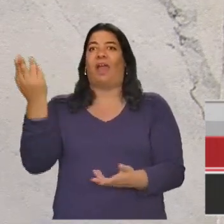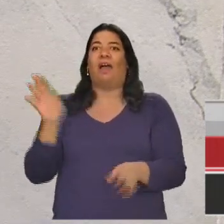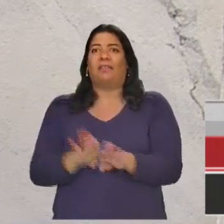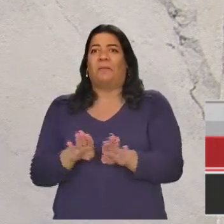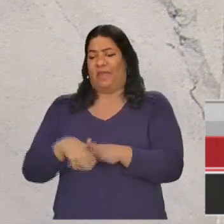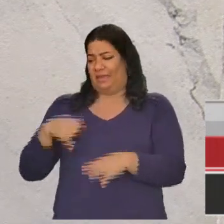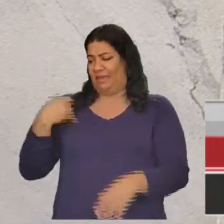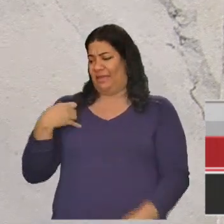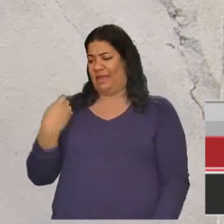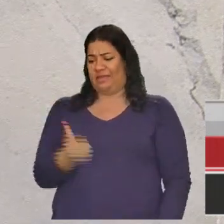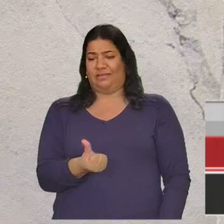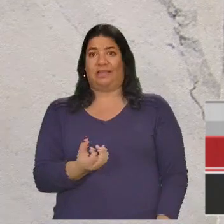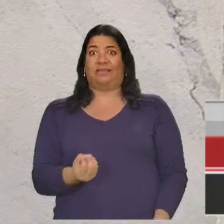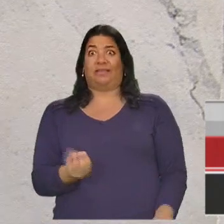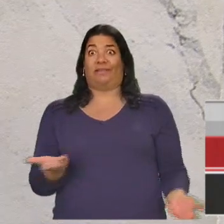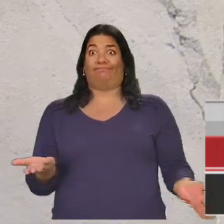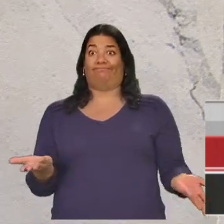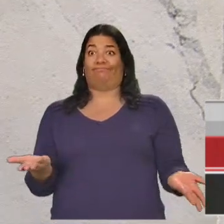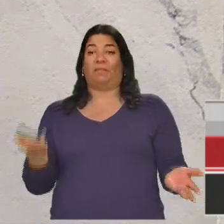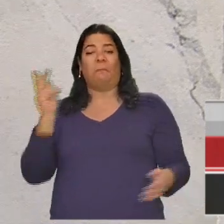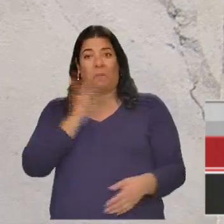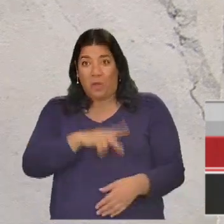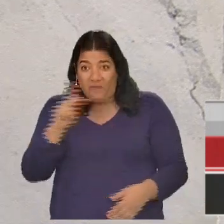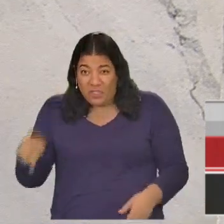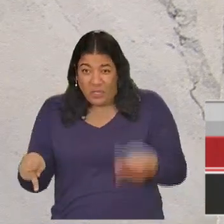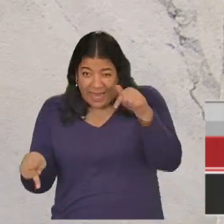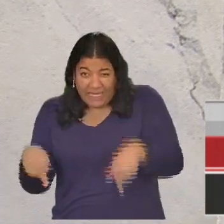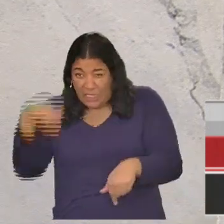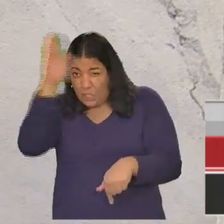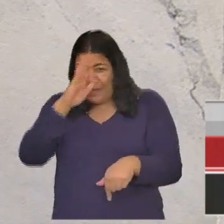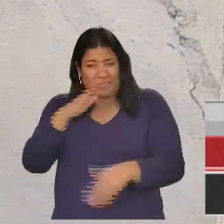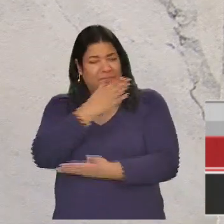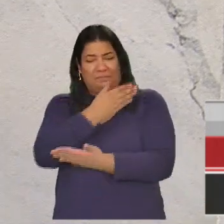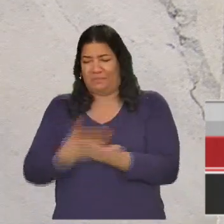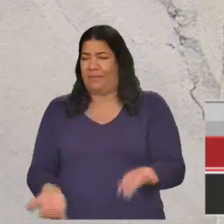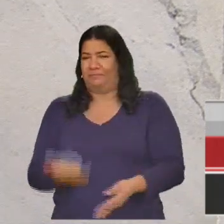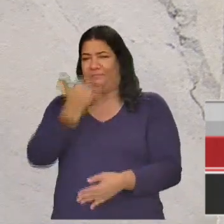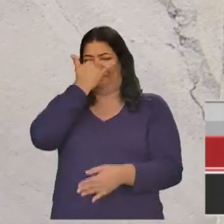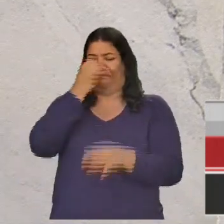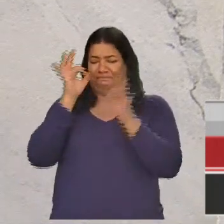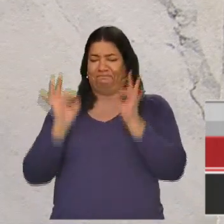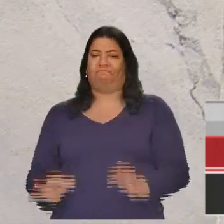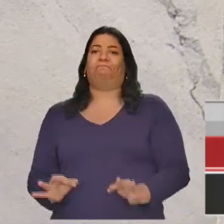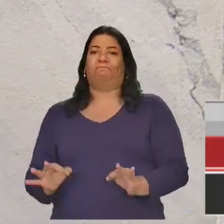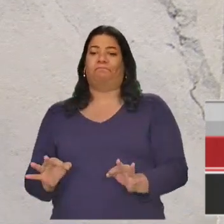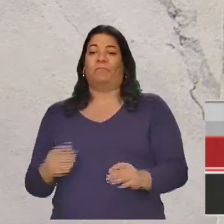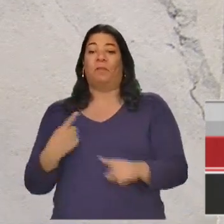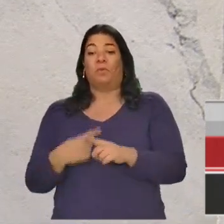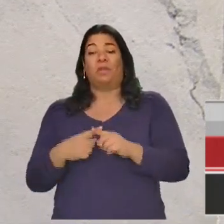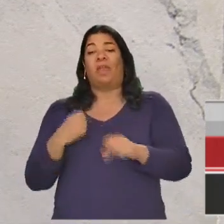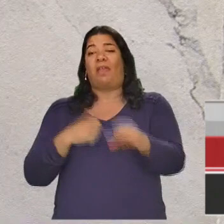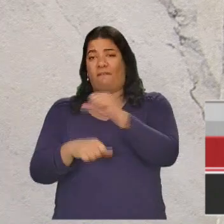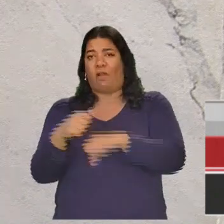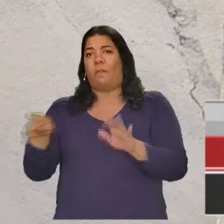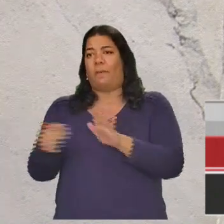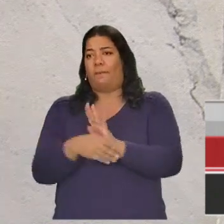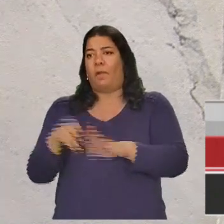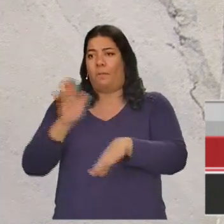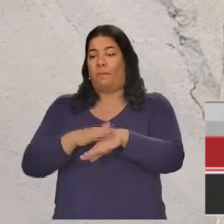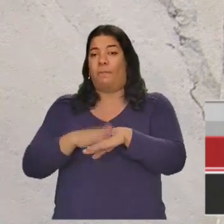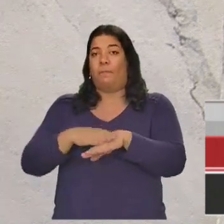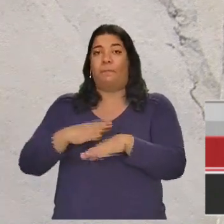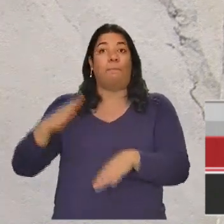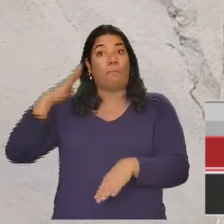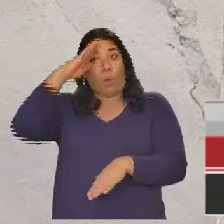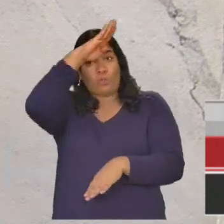professores no brasil estão liquidados com essa reforma do bolso o que é pior que a do temer que